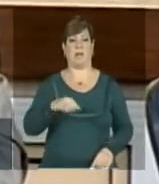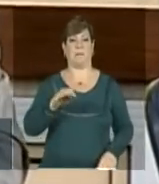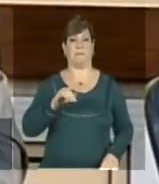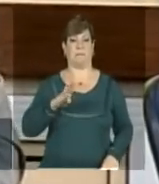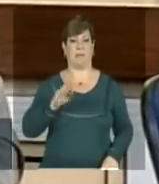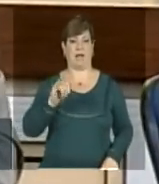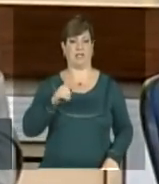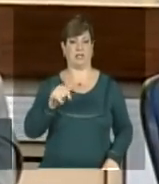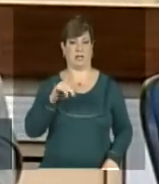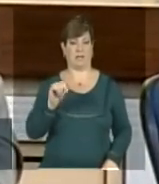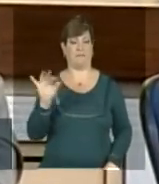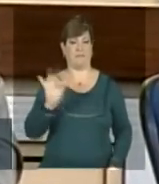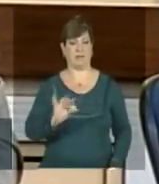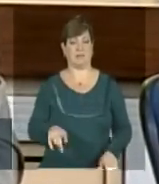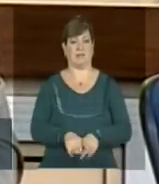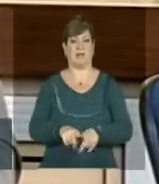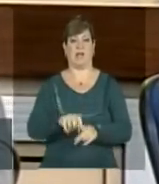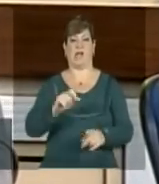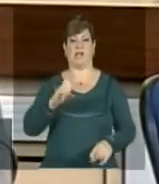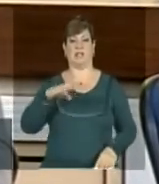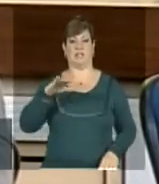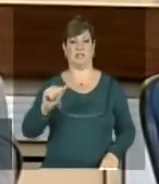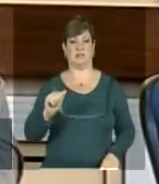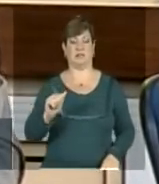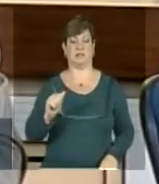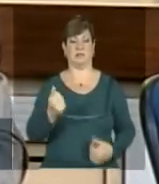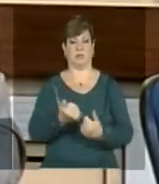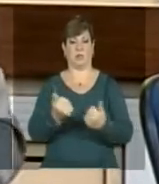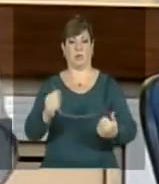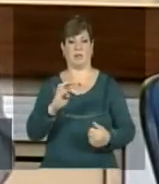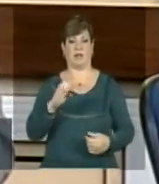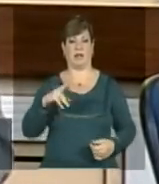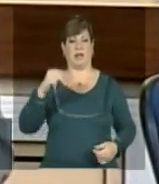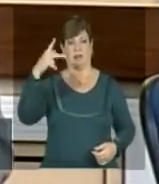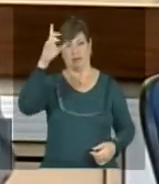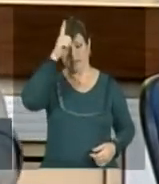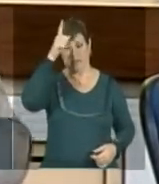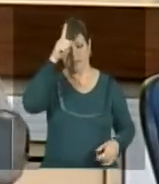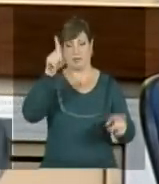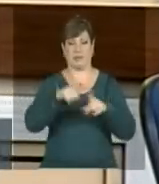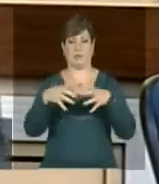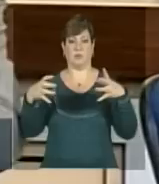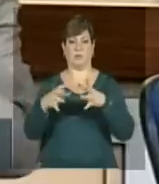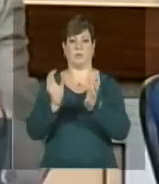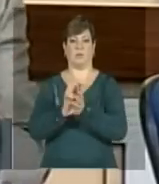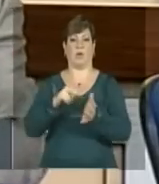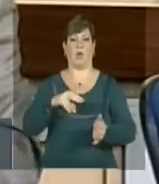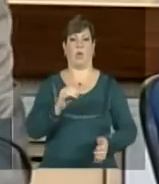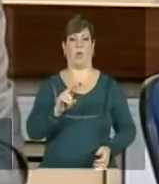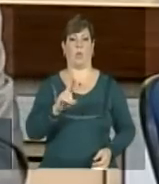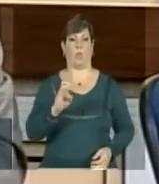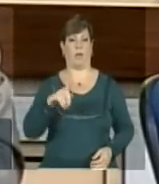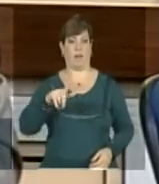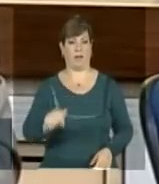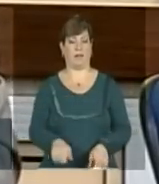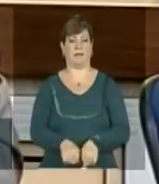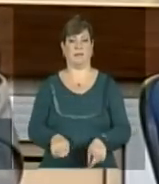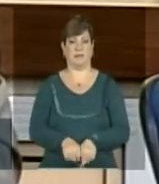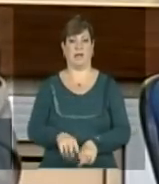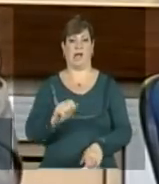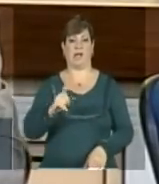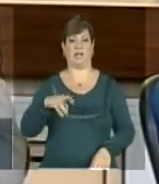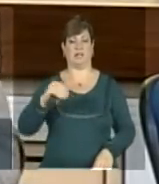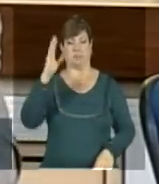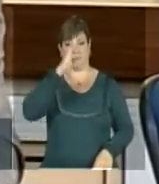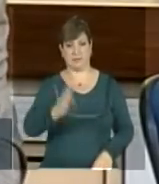França, a Agência de Cooperação Técnica Alemã, a Embaixada Real da Noruega e agora também a Agência Brasileira